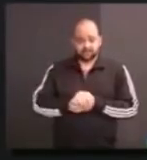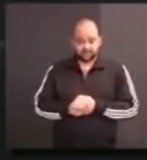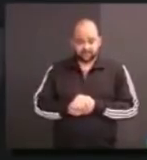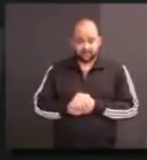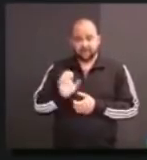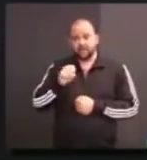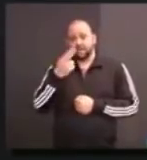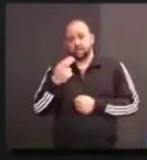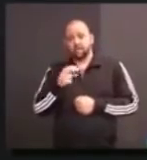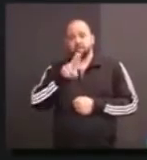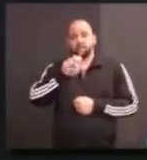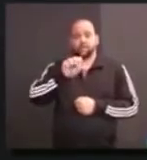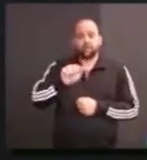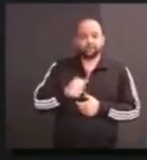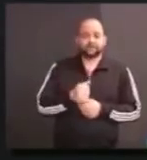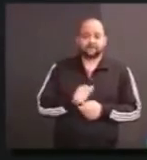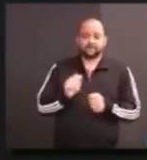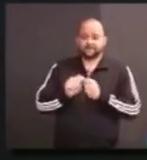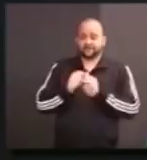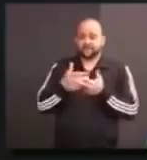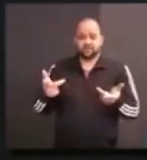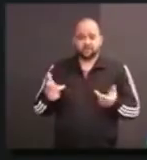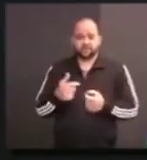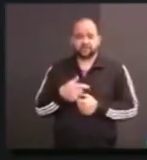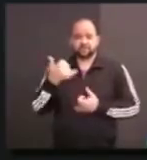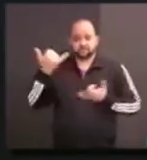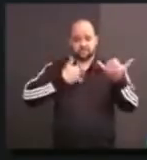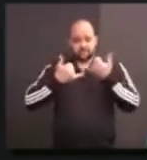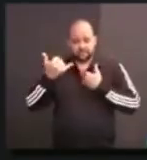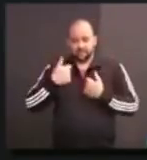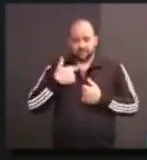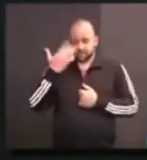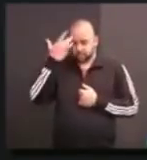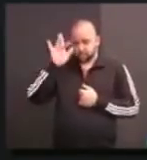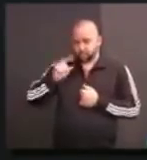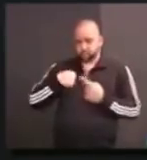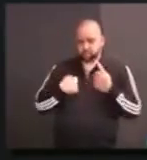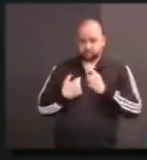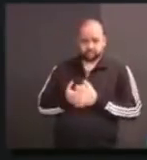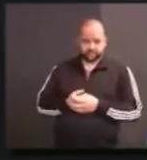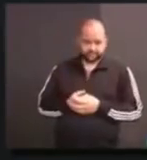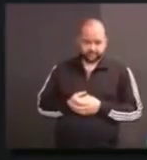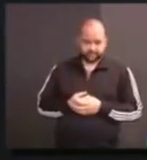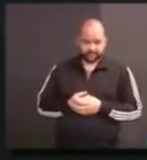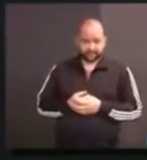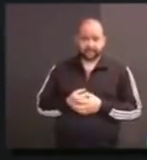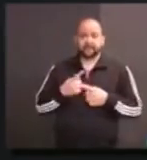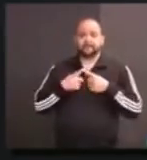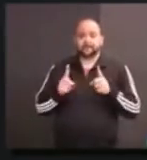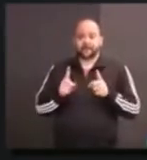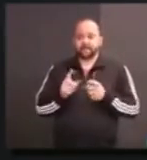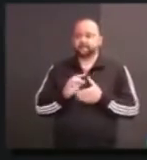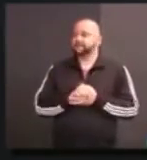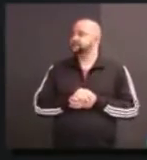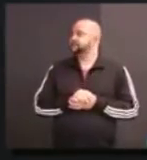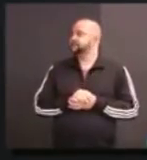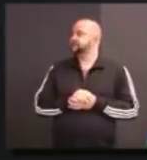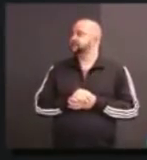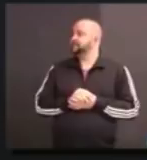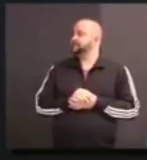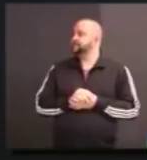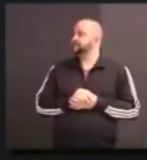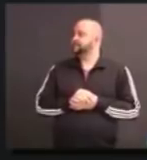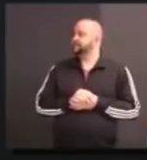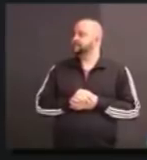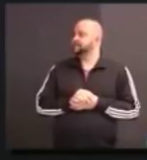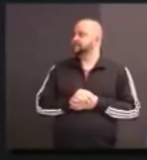alguma coisa? Me informem. Eu não sei. Mas não me interpelem aqui. Marquem hora para conversar